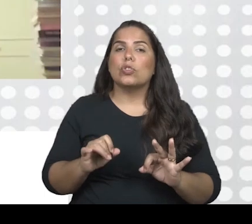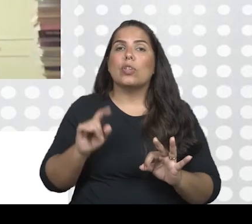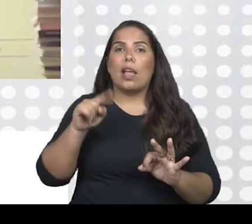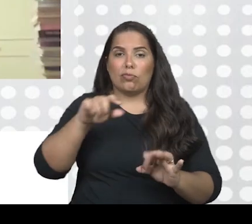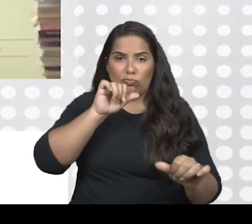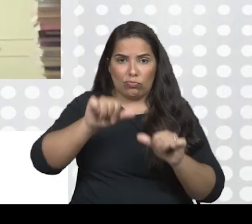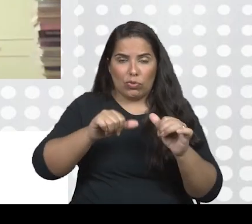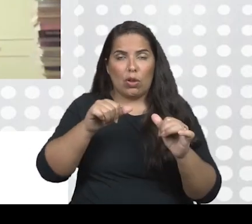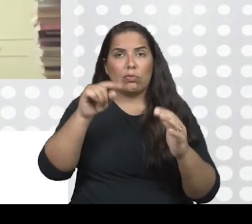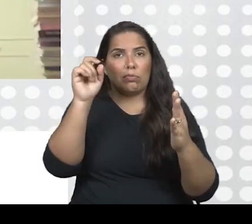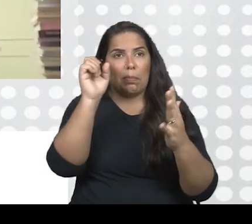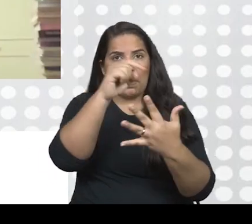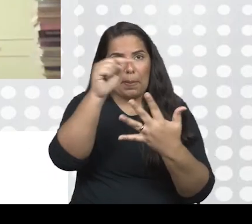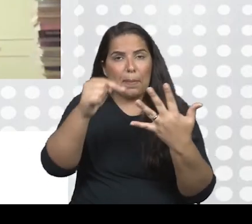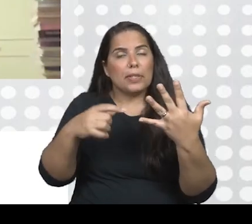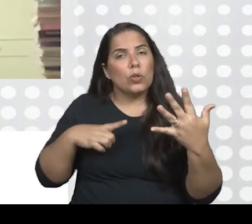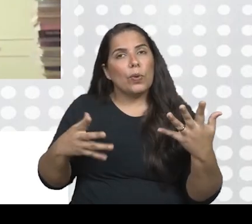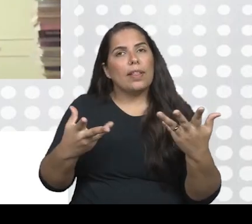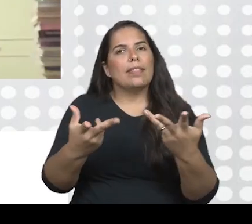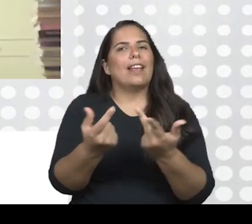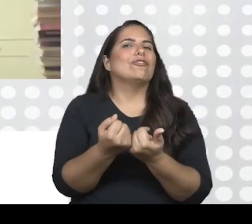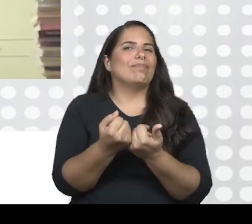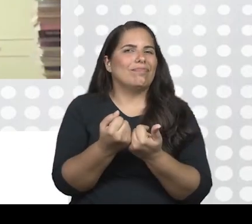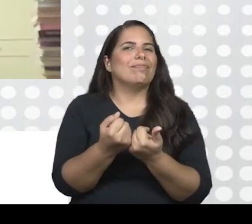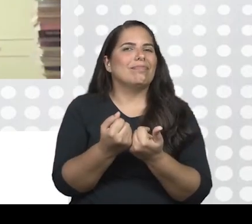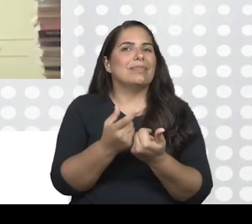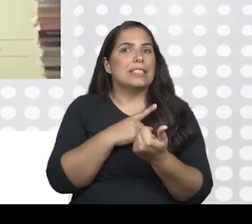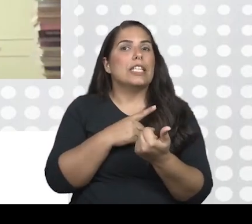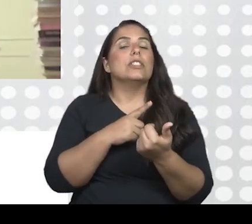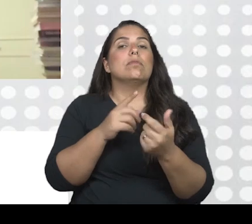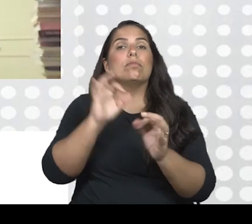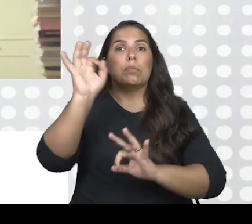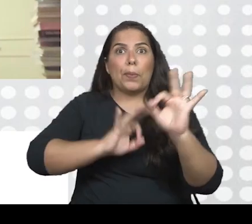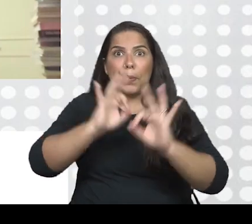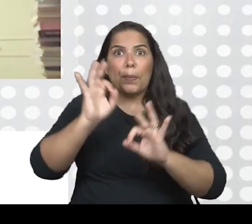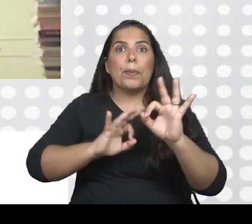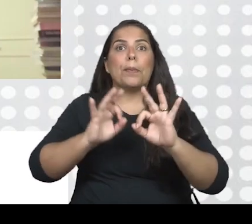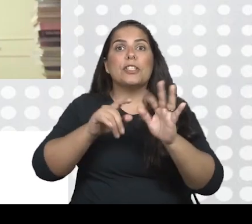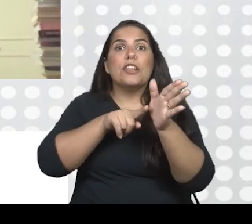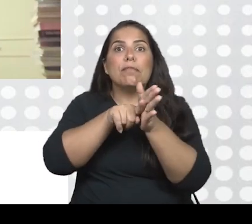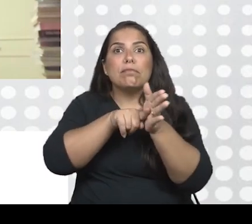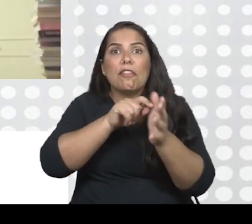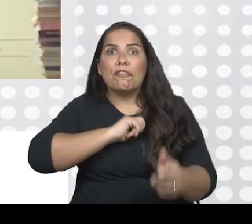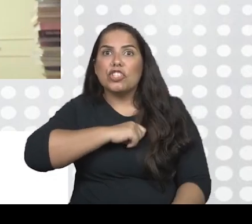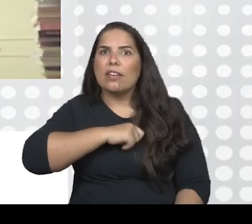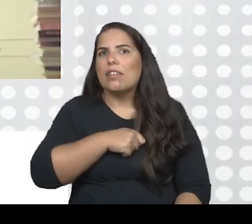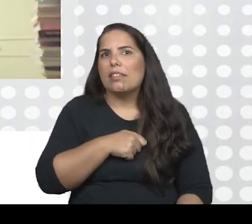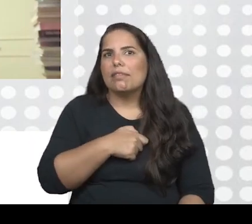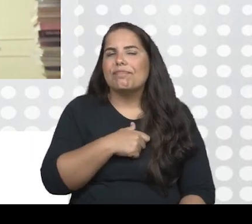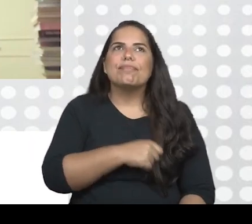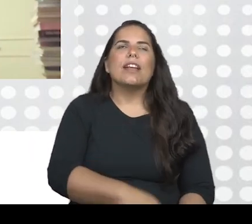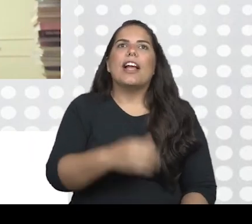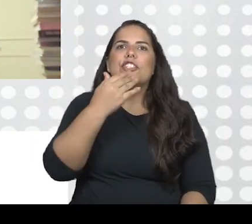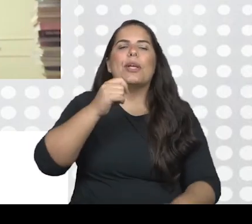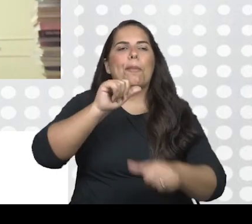que estas modalidades sejam de qualidade e que elas sejam reguladas e fiscalizadas. Não adianta